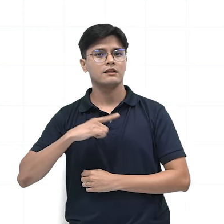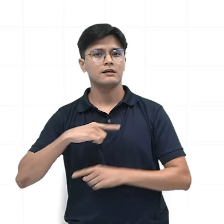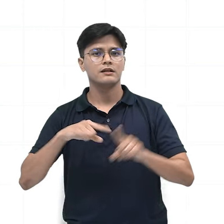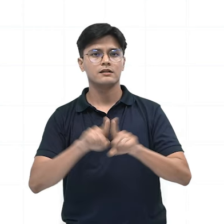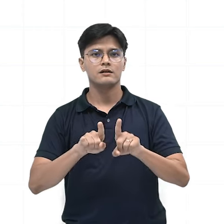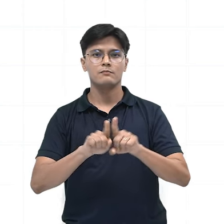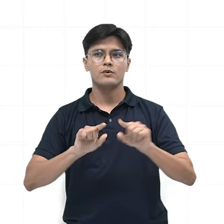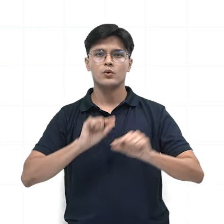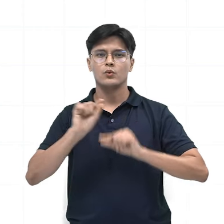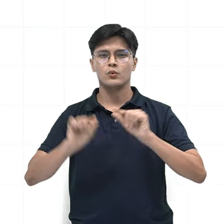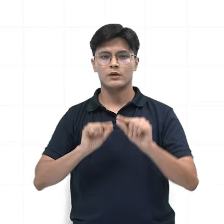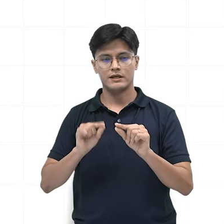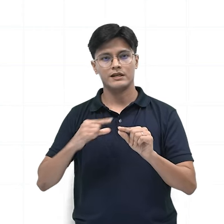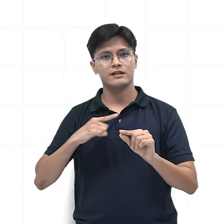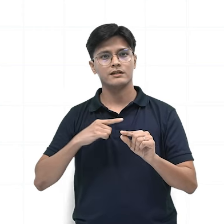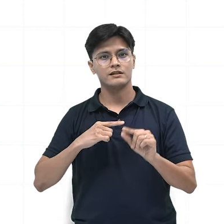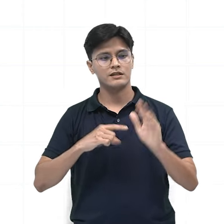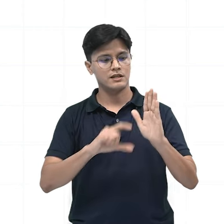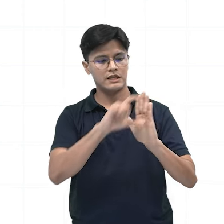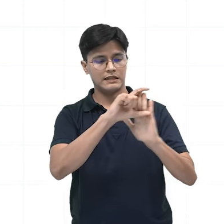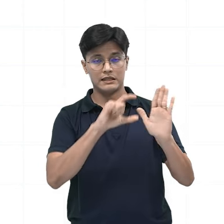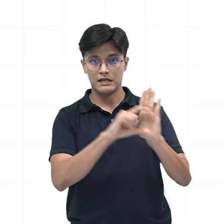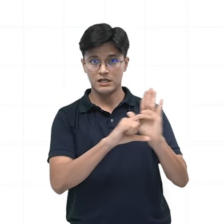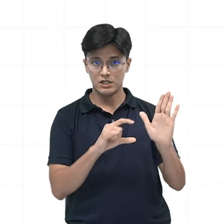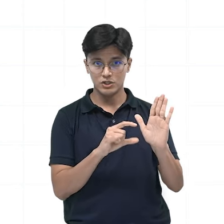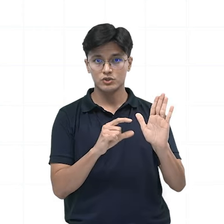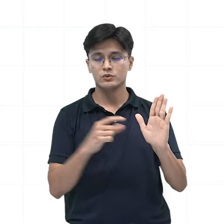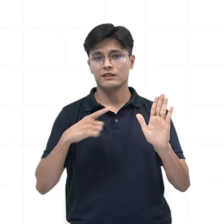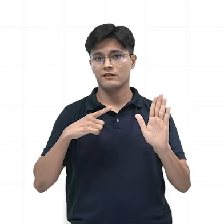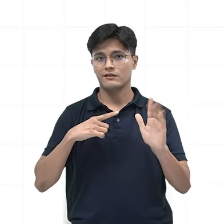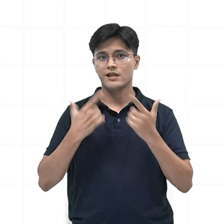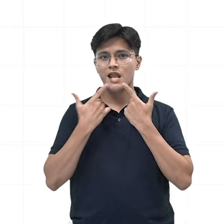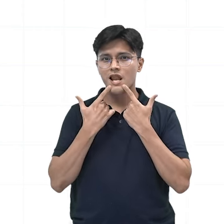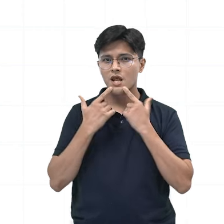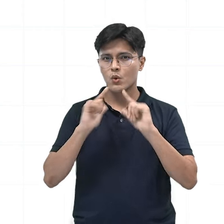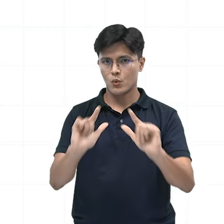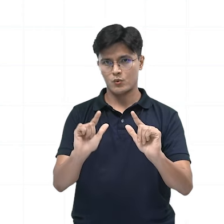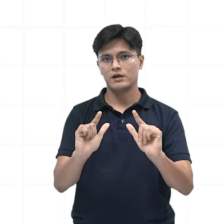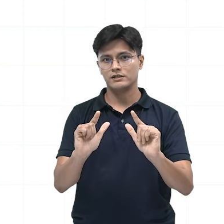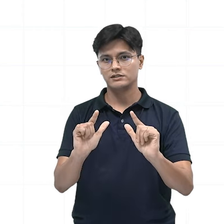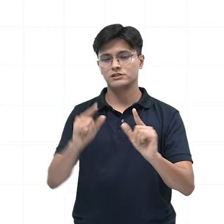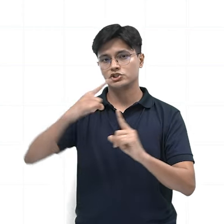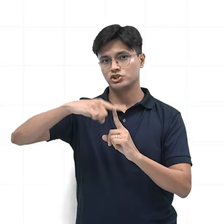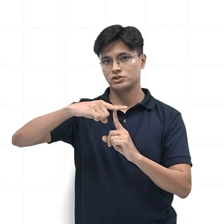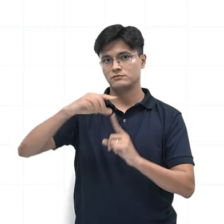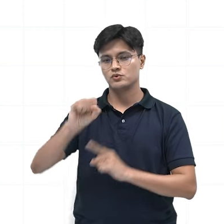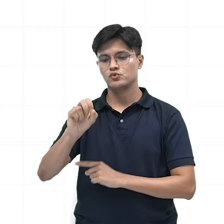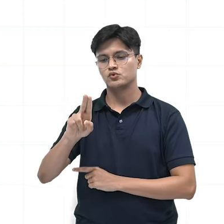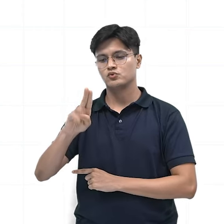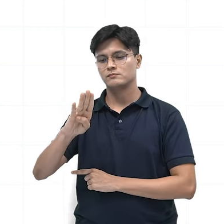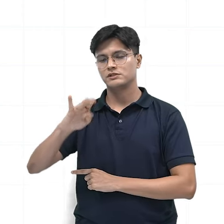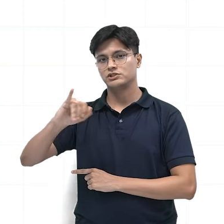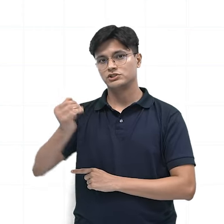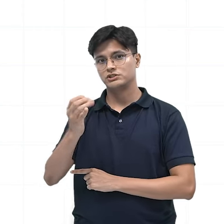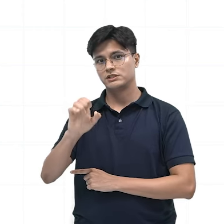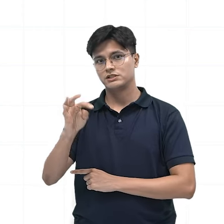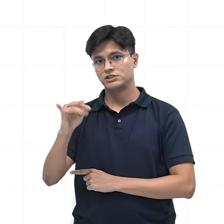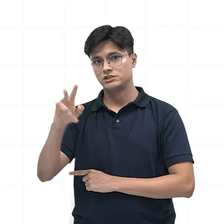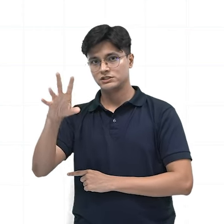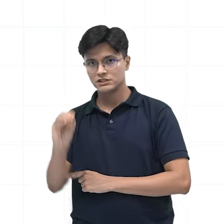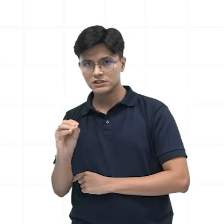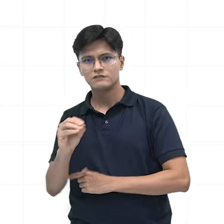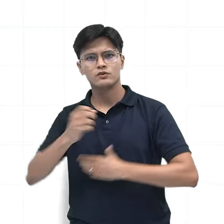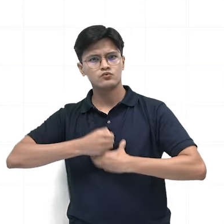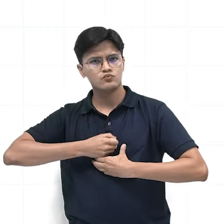Apresenta-se nesses dois trechos com uma linguagem subjetiva, né, do interior do eu